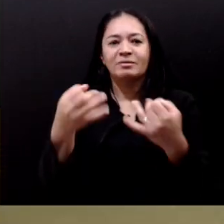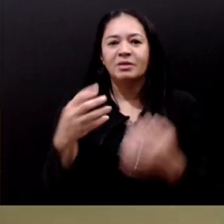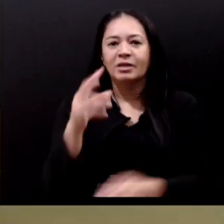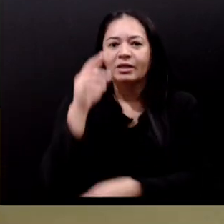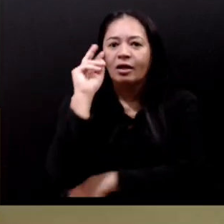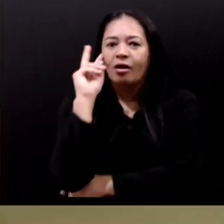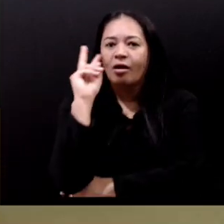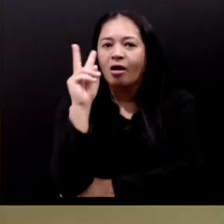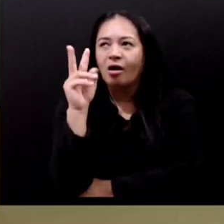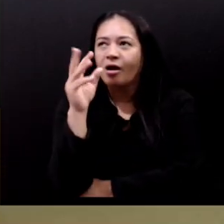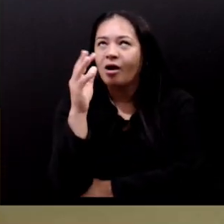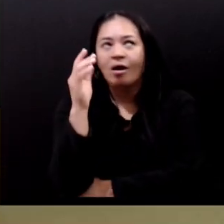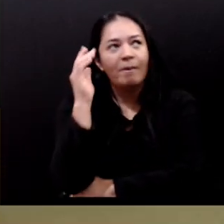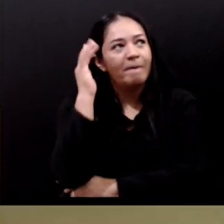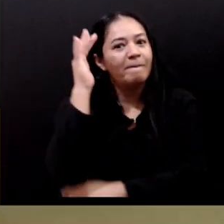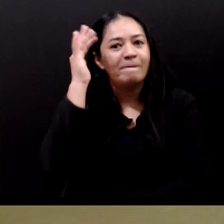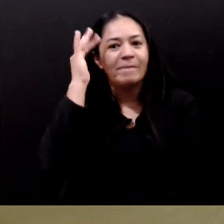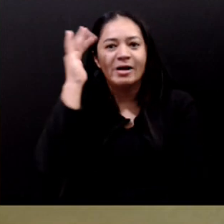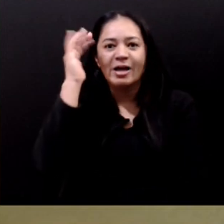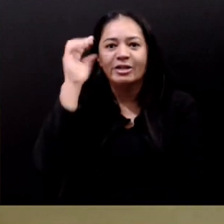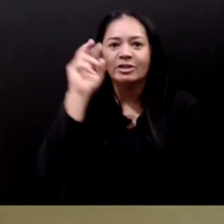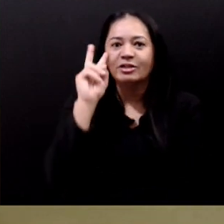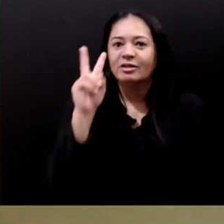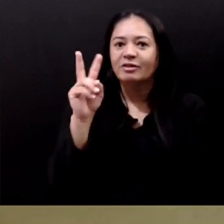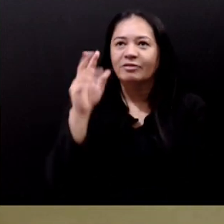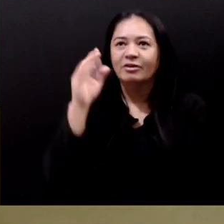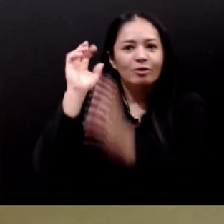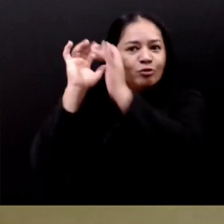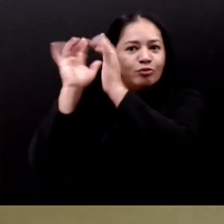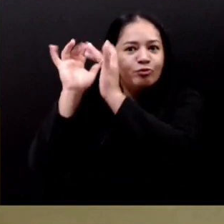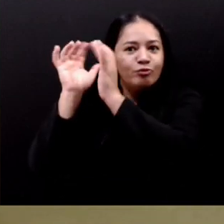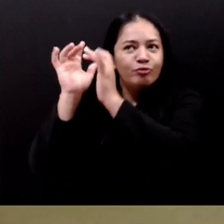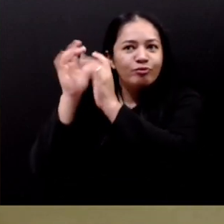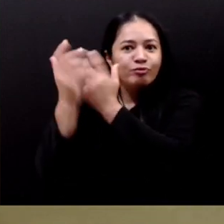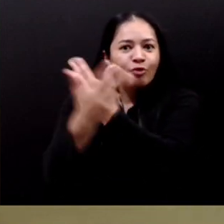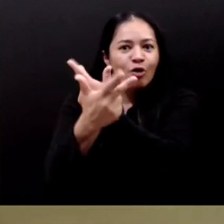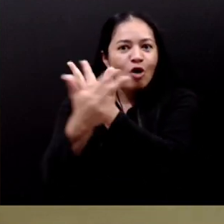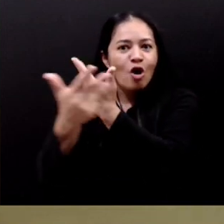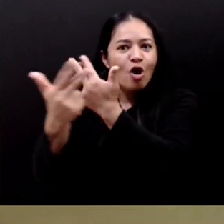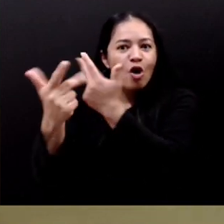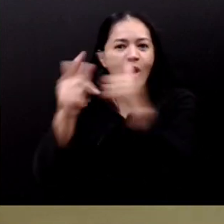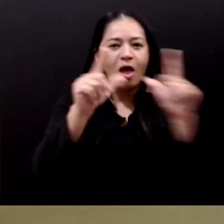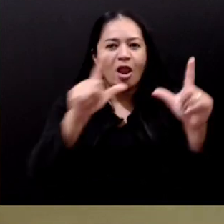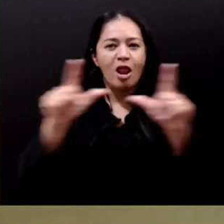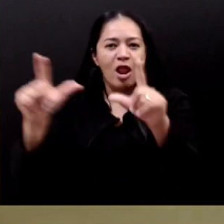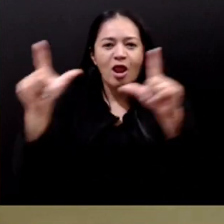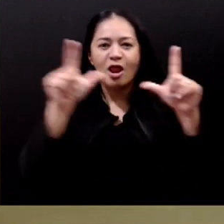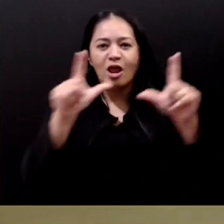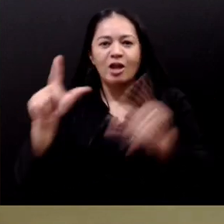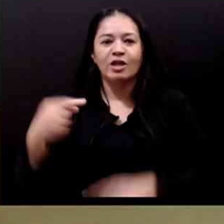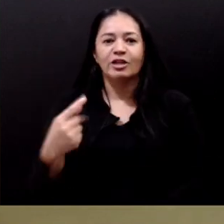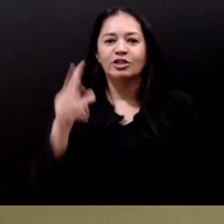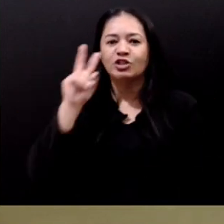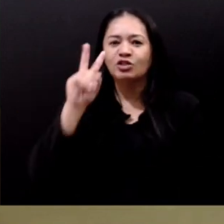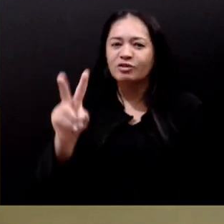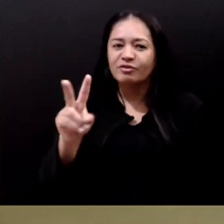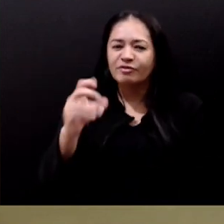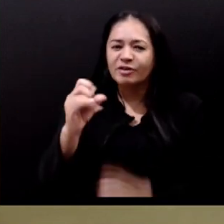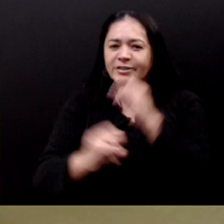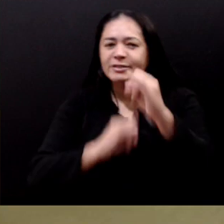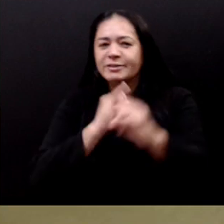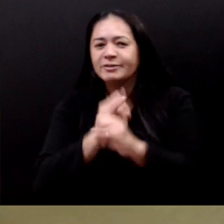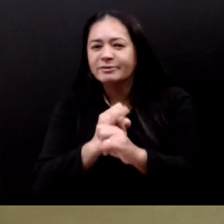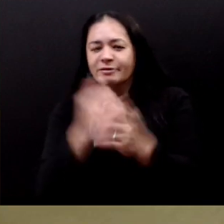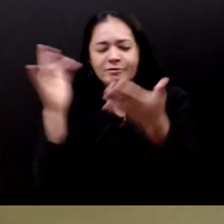e vendo, né, passando no meu cérebro, assim, coisas e cenas que a gente vê na internet, stories